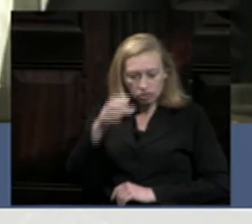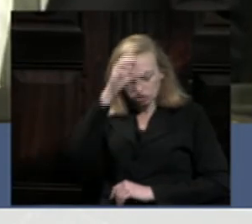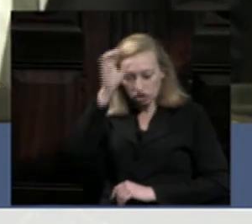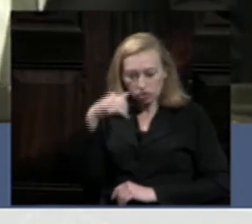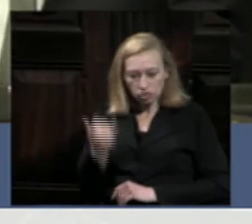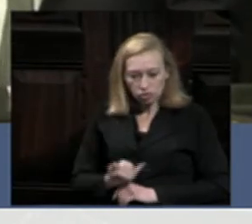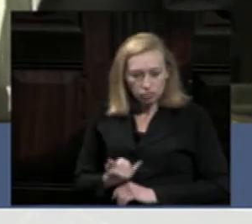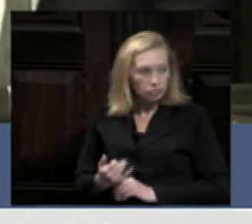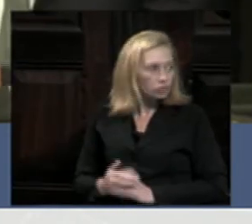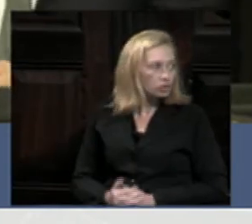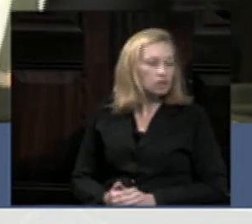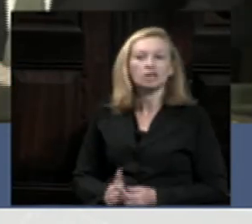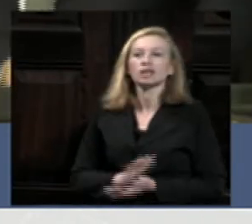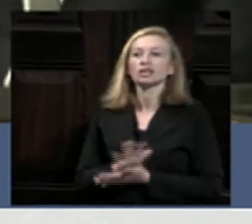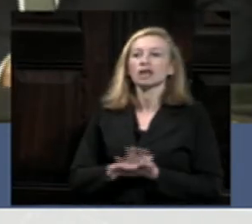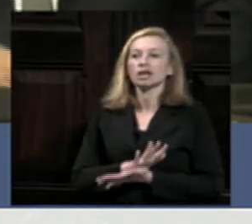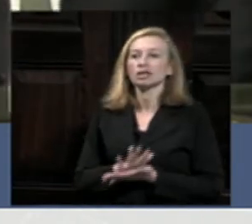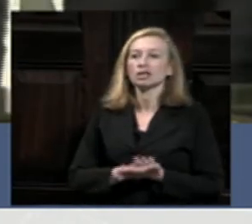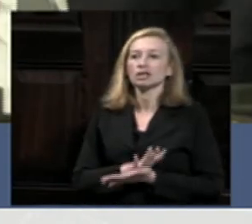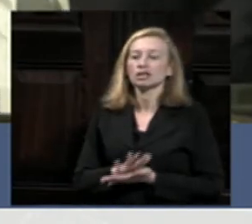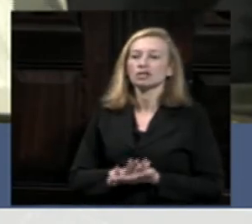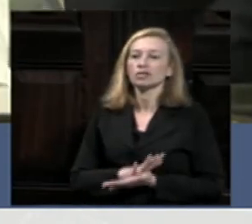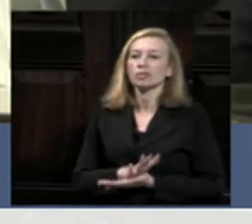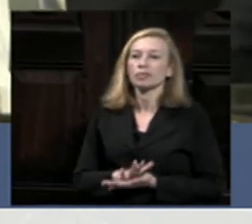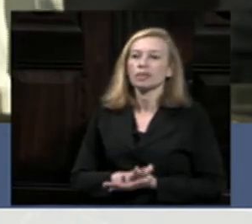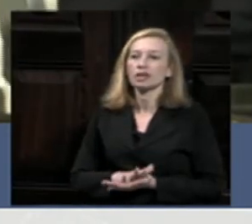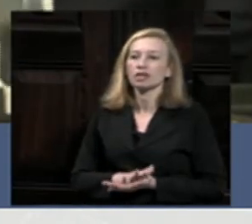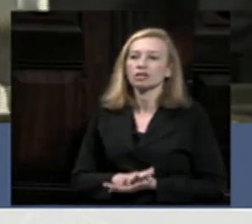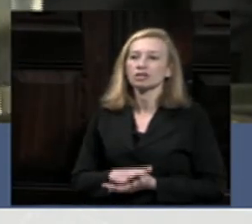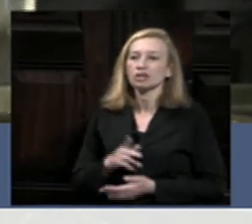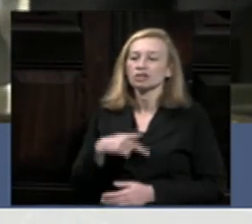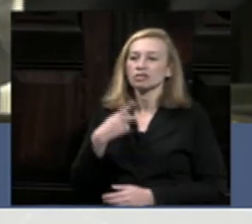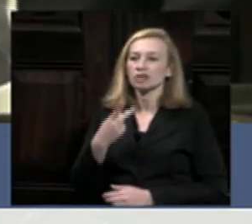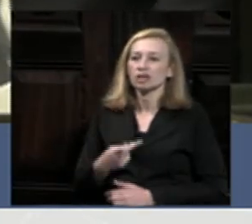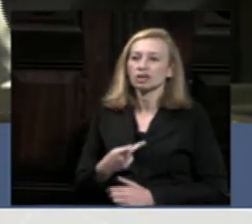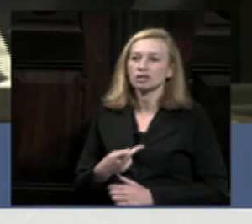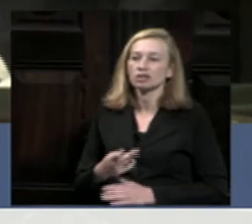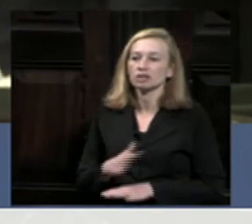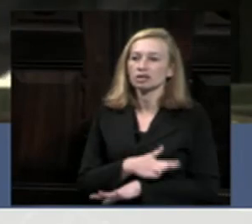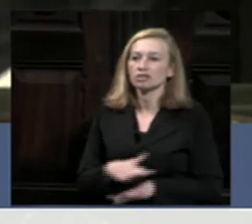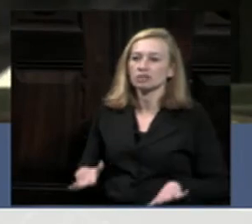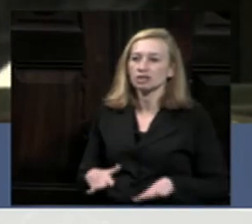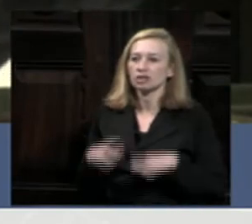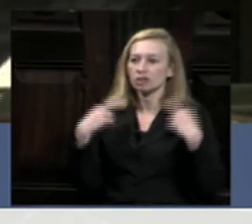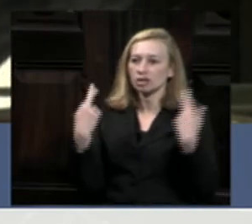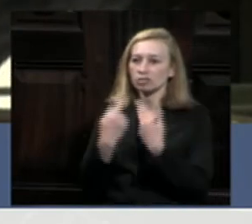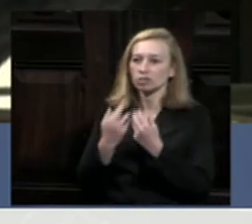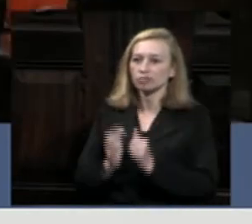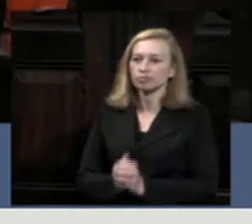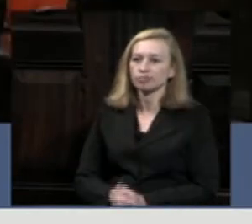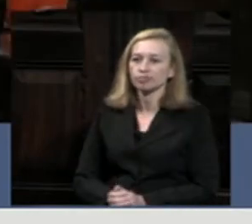Tiaju. Não havendo mais nada a declarar, está encerrada a sessão.